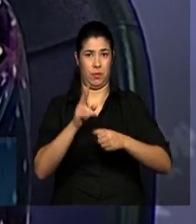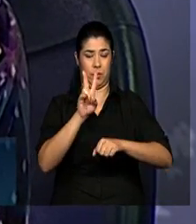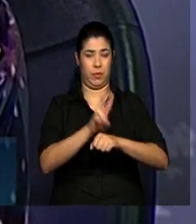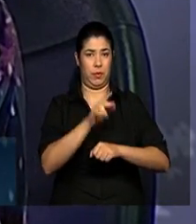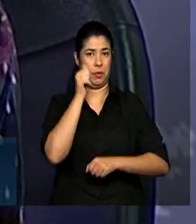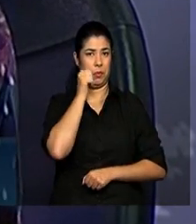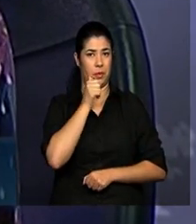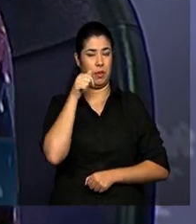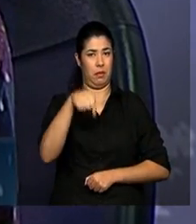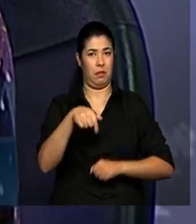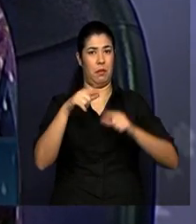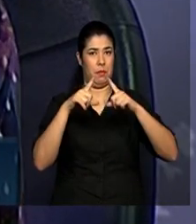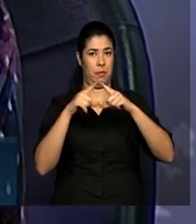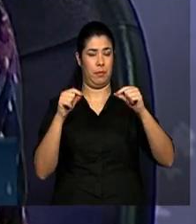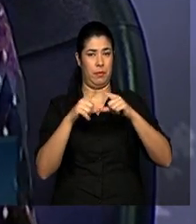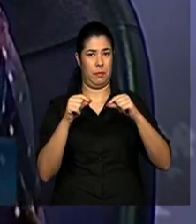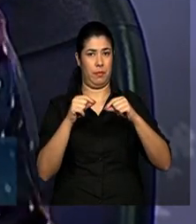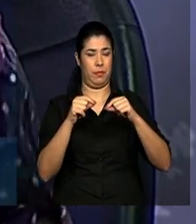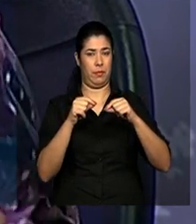que também